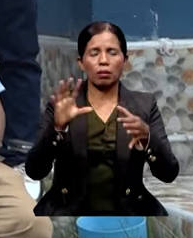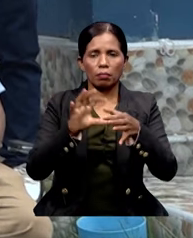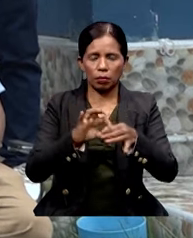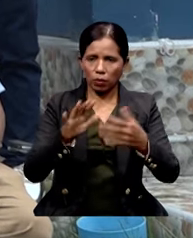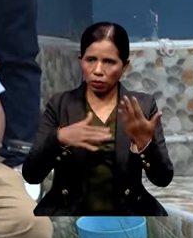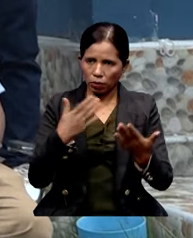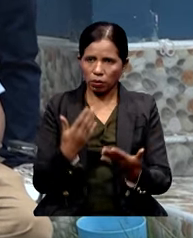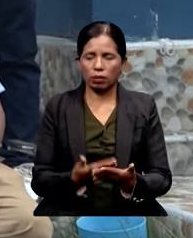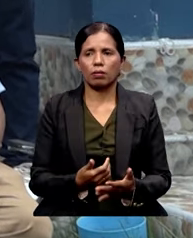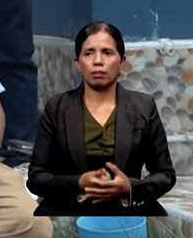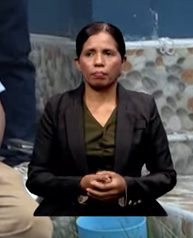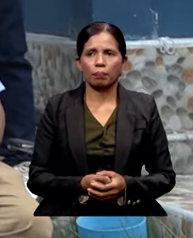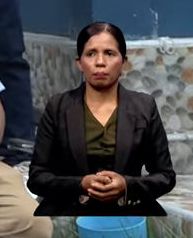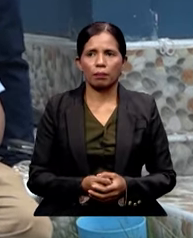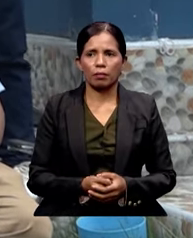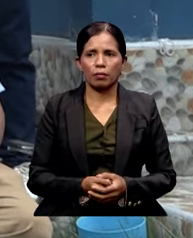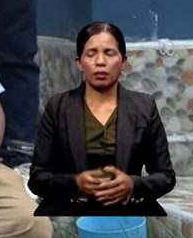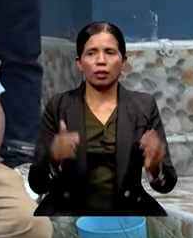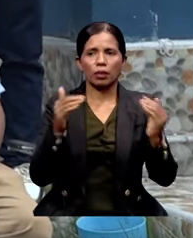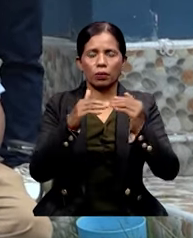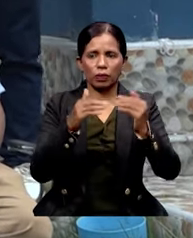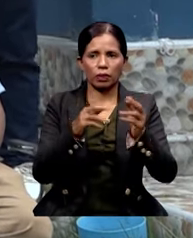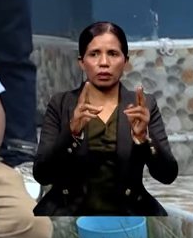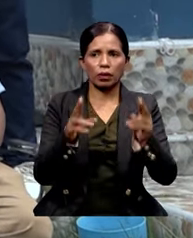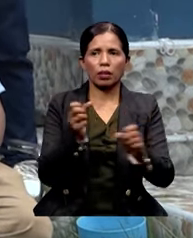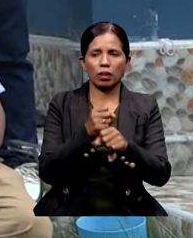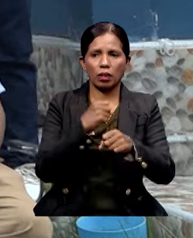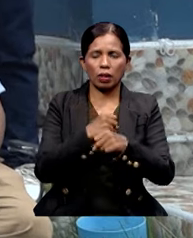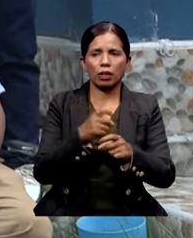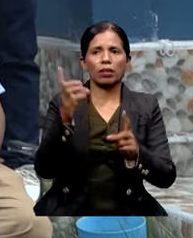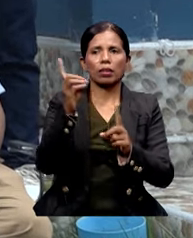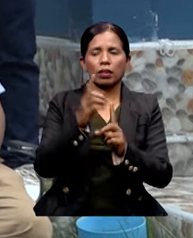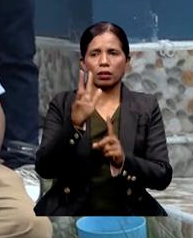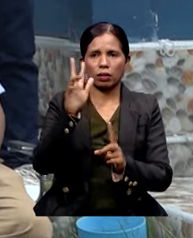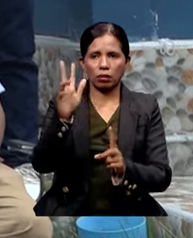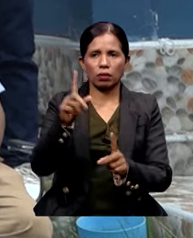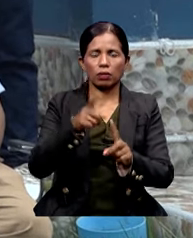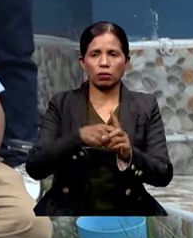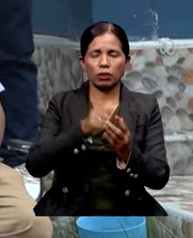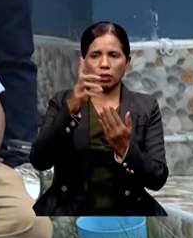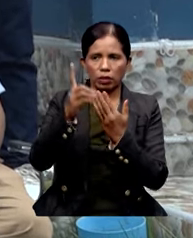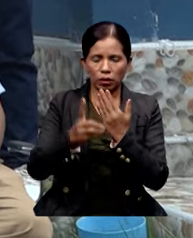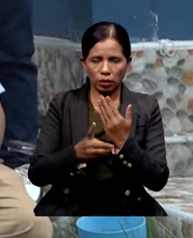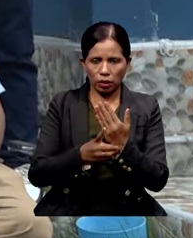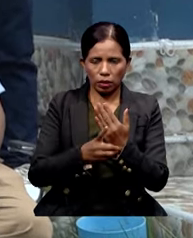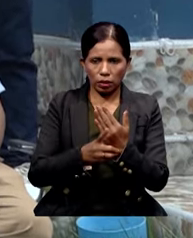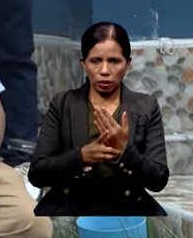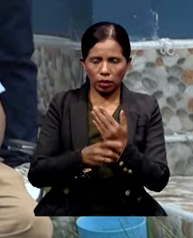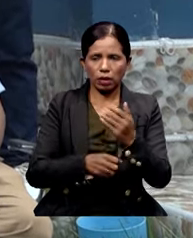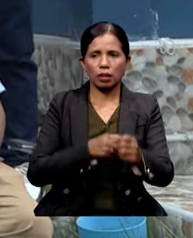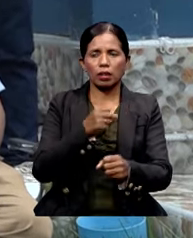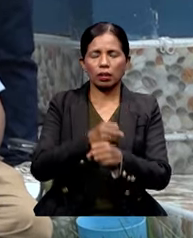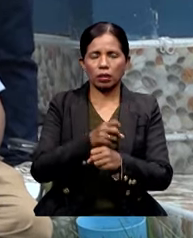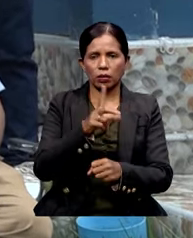Sira. Neve reunião foi na Lais. Halau e a Loron. Tolu. Fulan dezembro. Tinan Rihun.